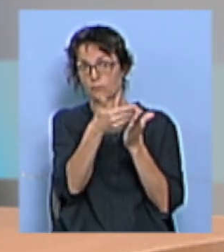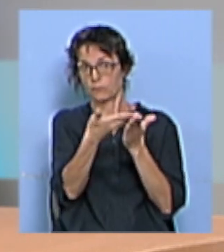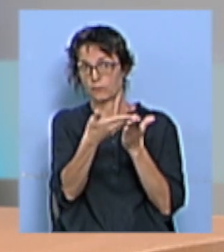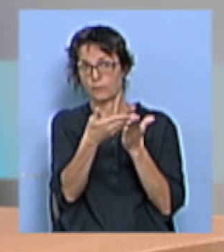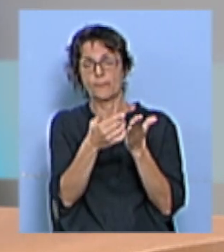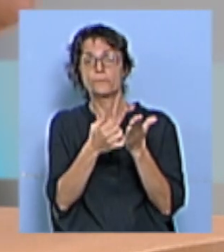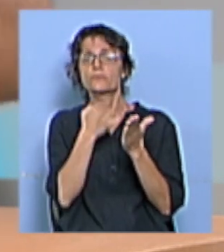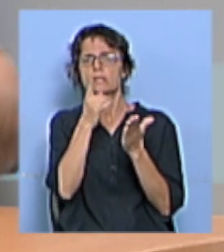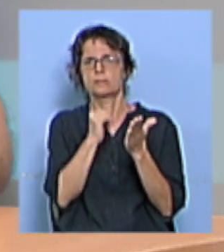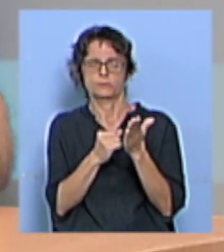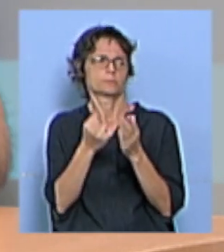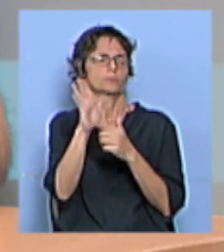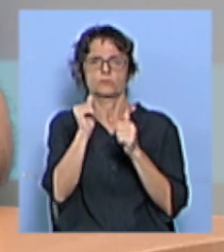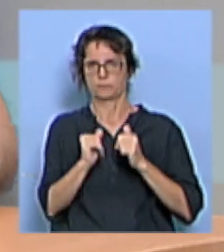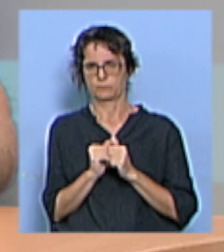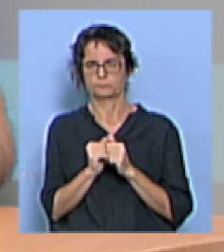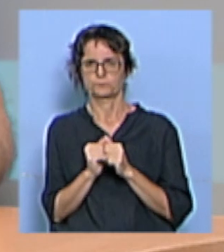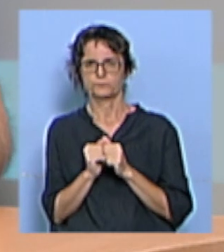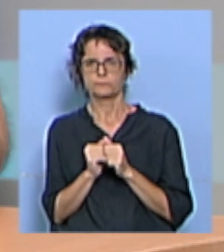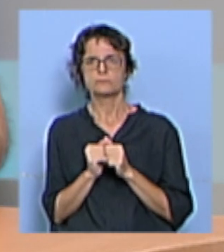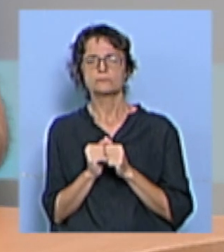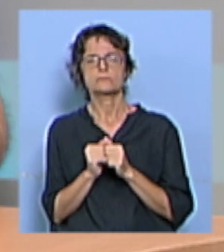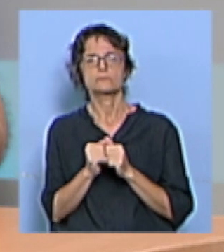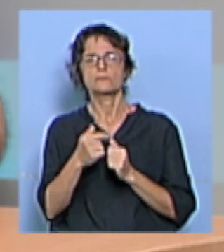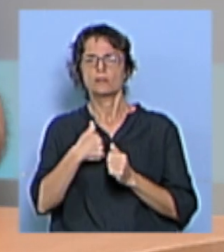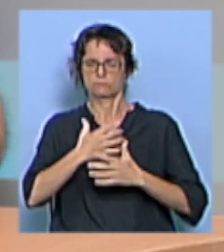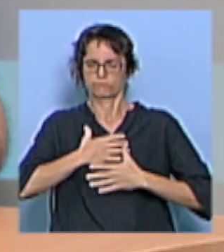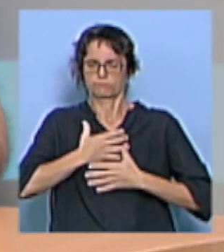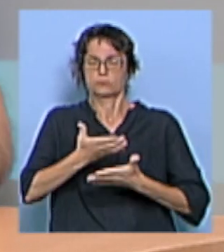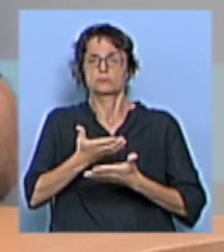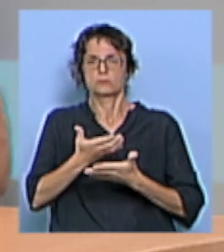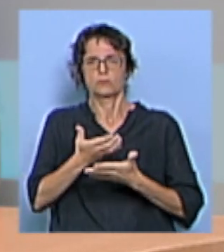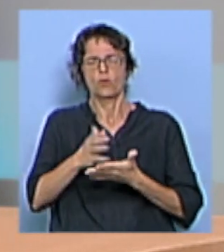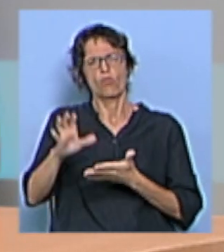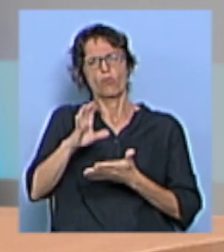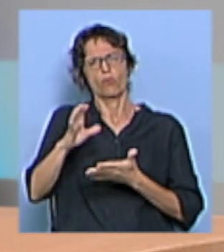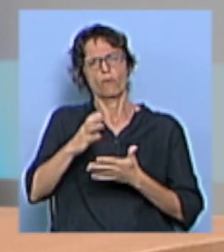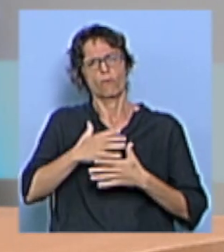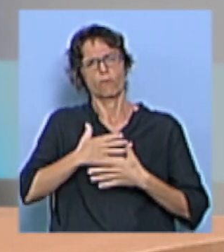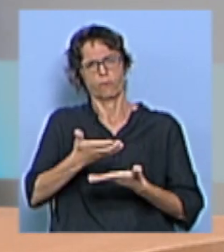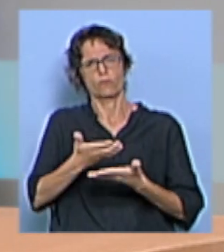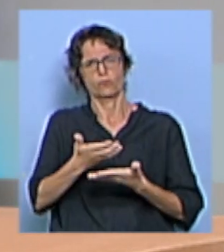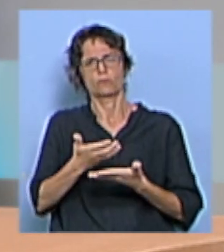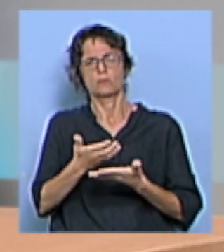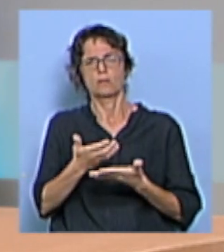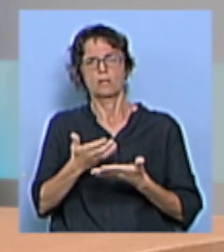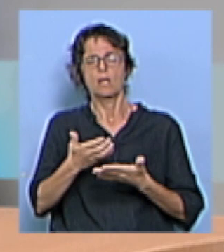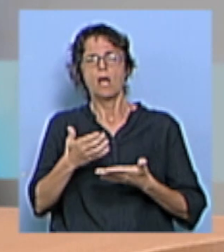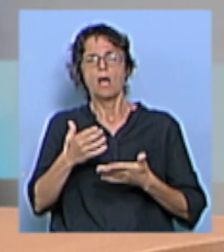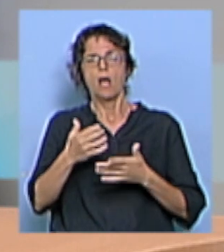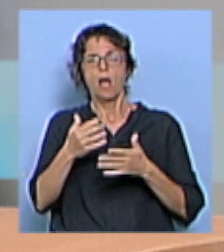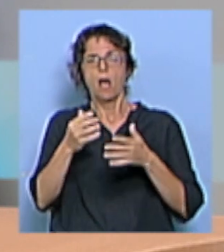que dizem assim, por exemplo, na Eucaristia, entregou-se voluntariamente à morte. Nós dizemos isto em todas as missas.